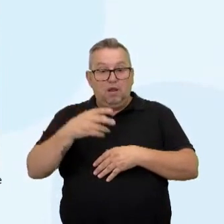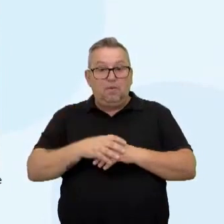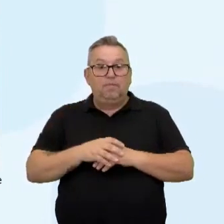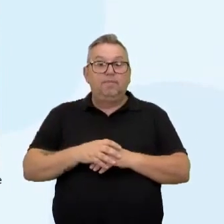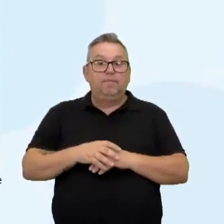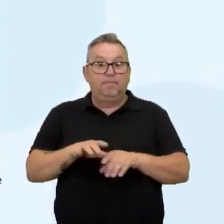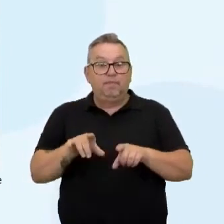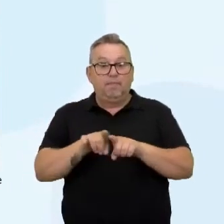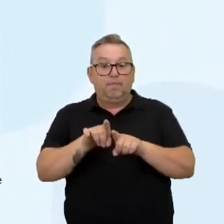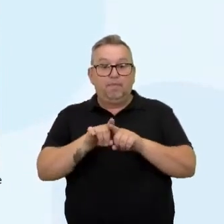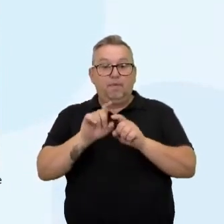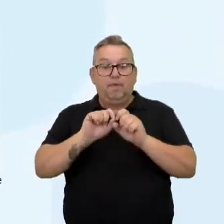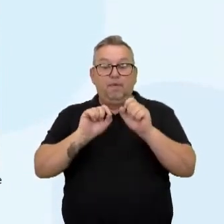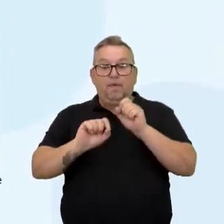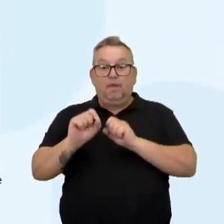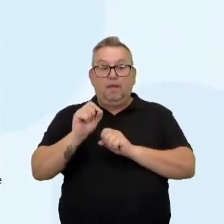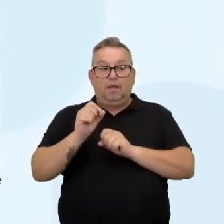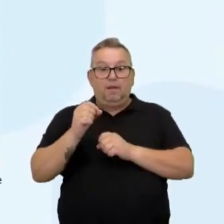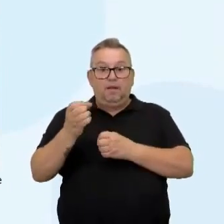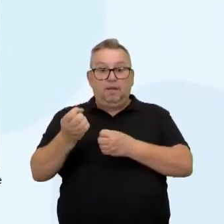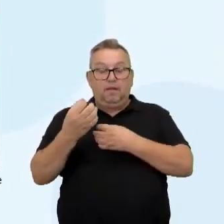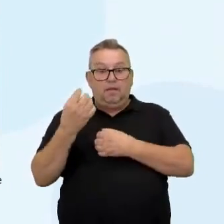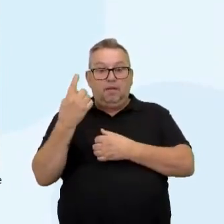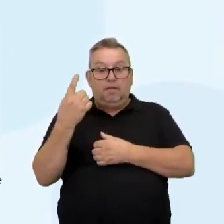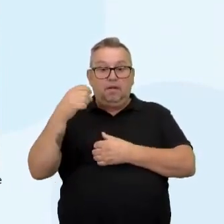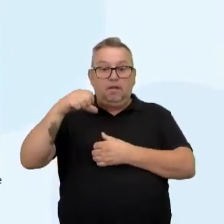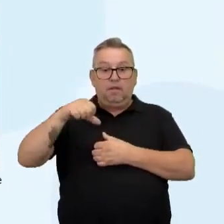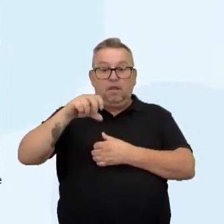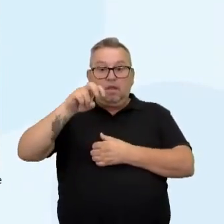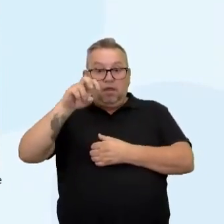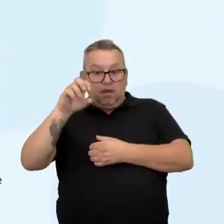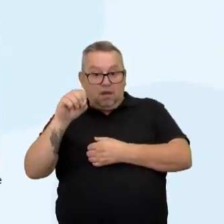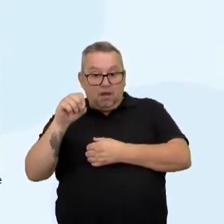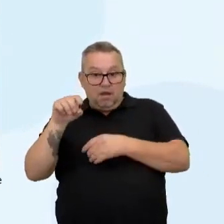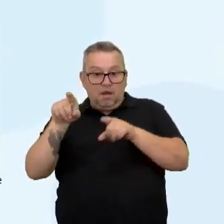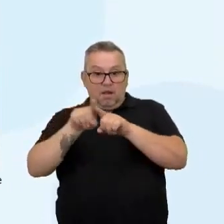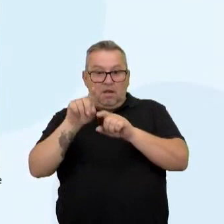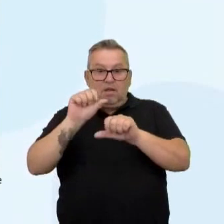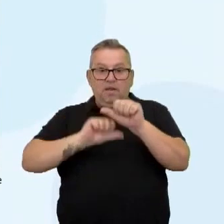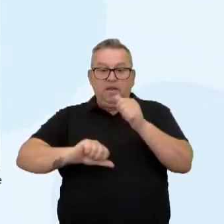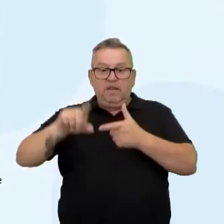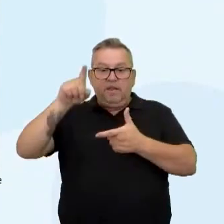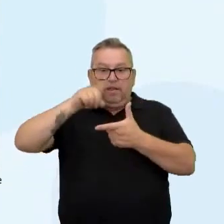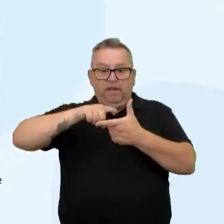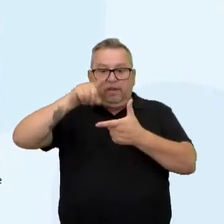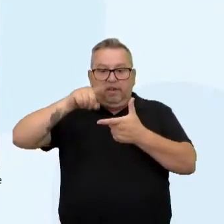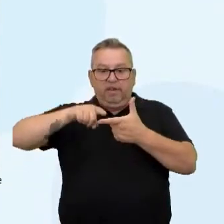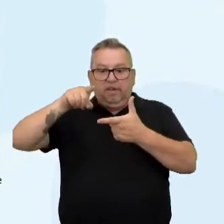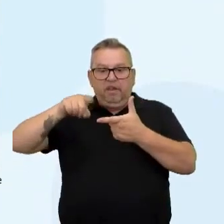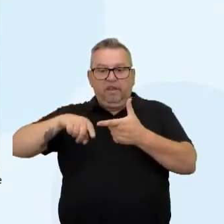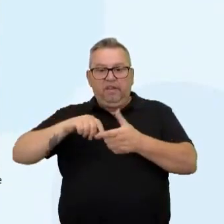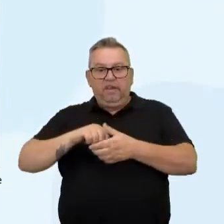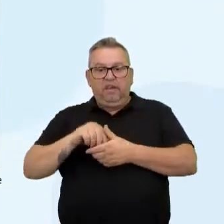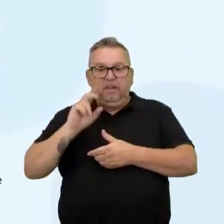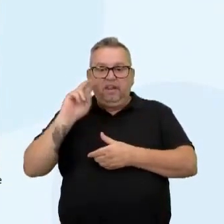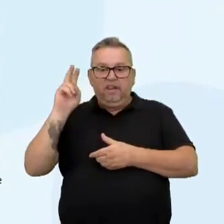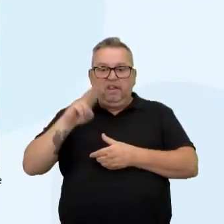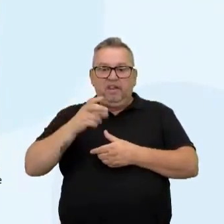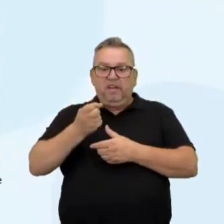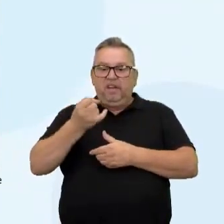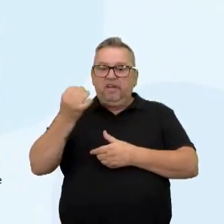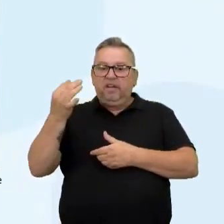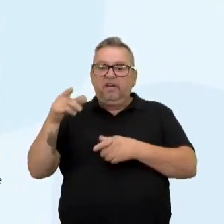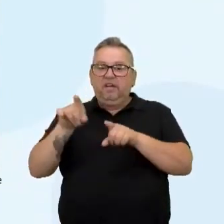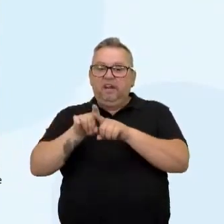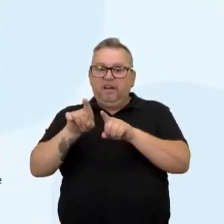aí são dados de 1950. Agora nós vamos mudar o gráfico, né? Pode aí, ó, tá aí, ó. Olha para quanto